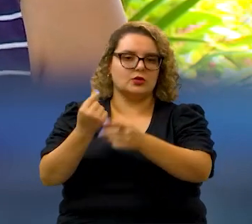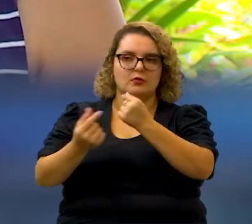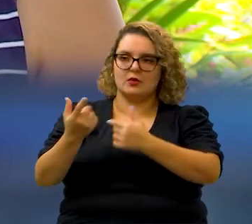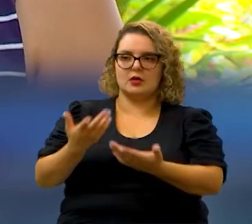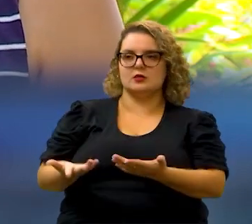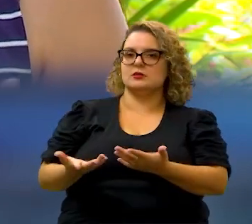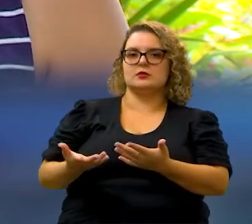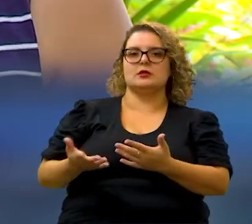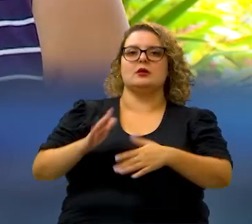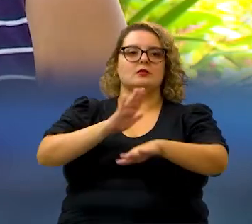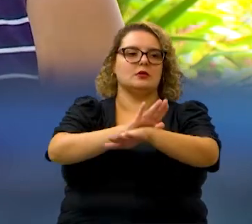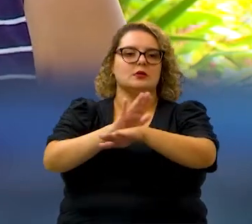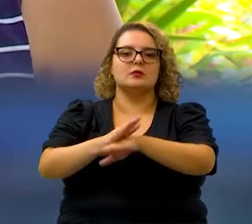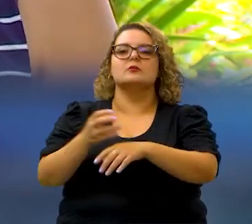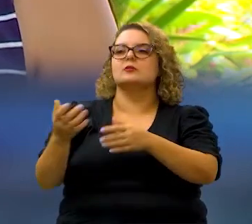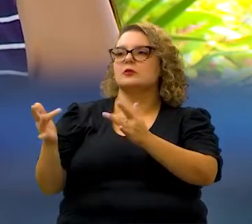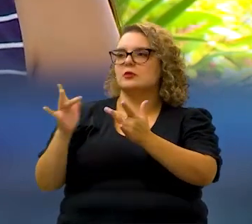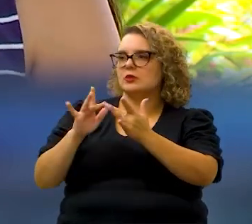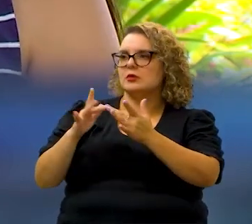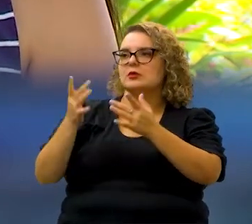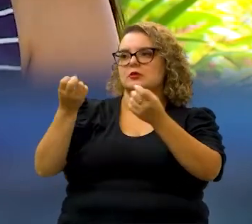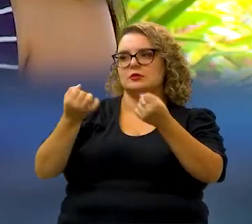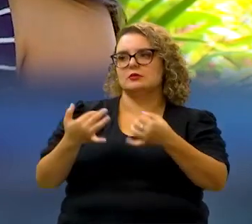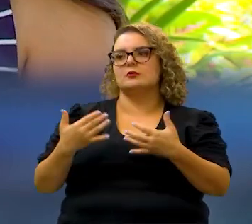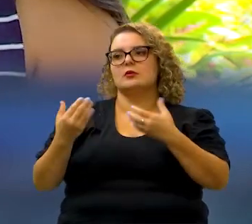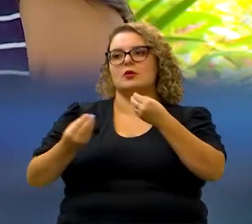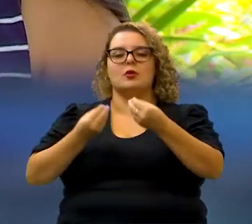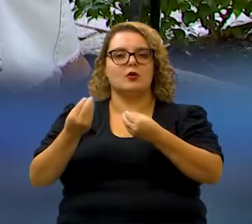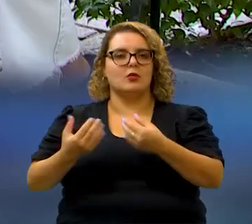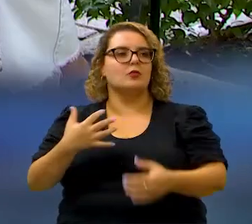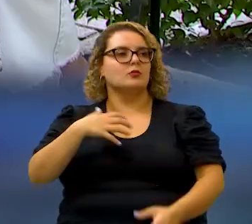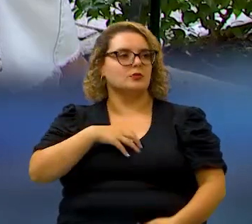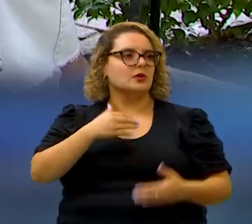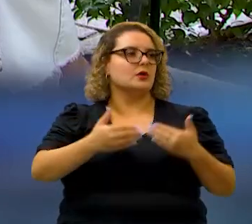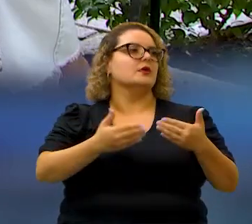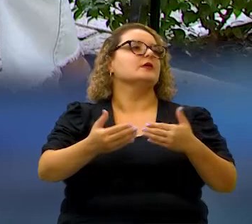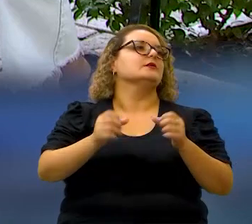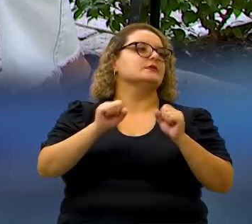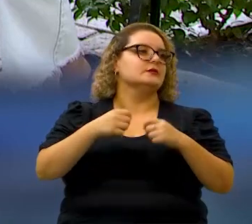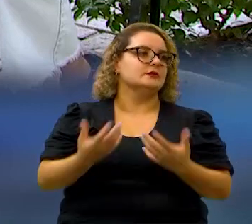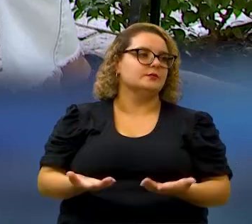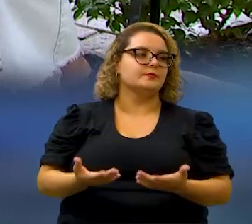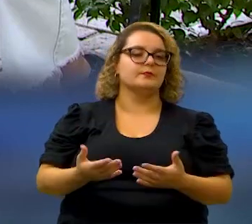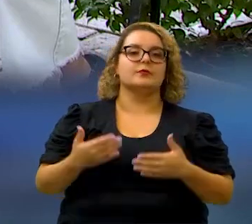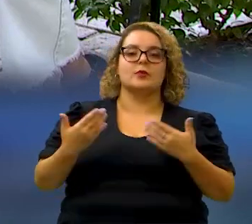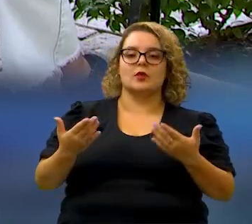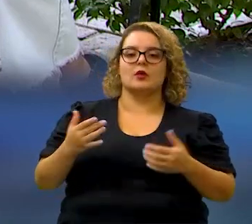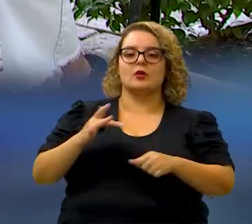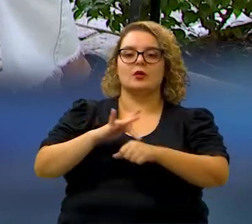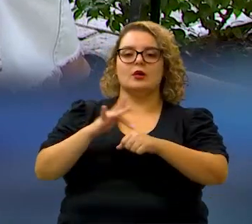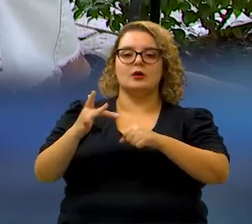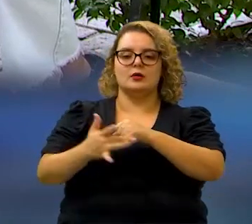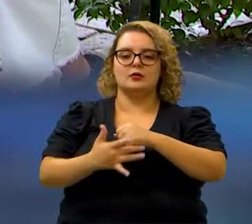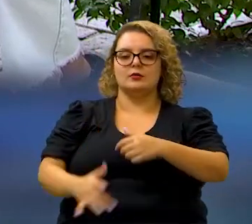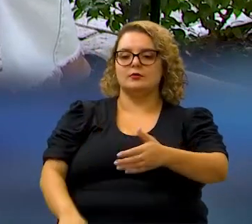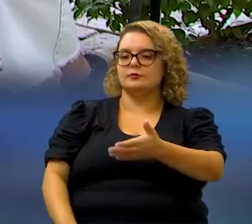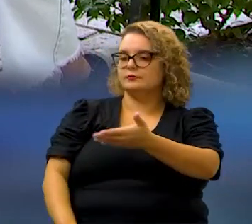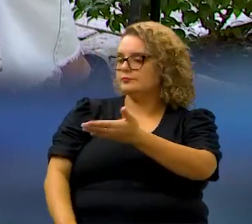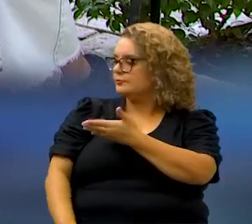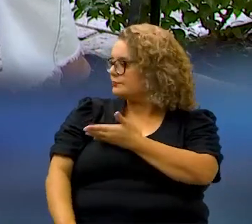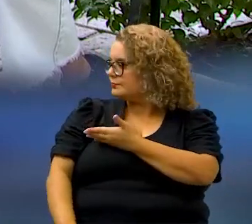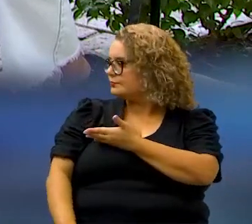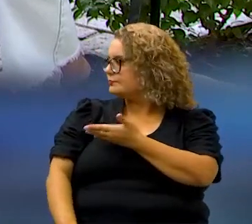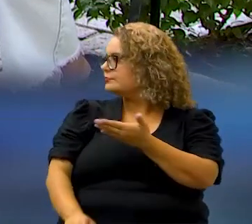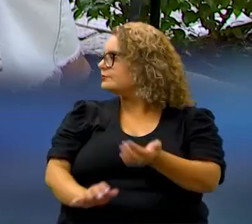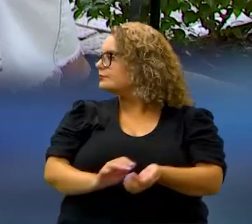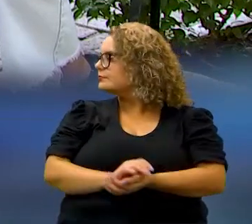até financeiro. Só entrar em contato que a gente explica quais são as formas. Quais são os passos? E quais são as redes sociais para a